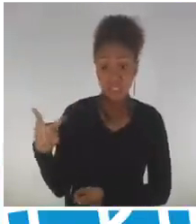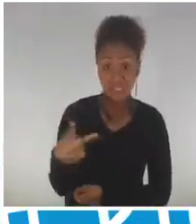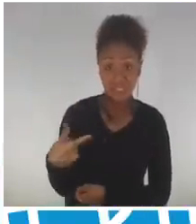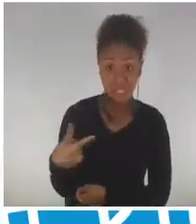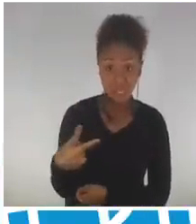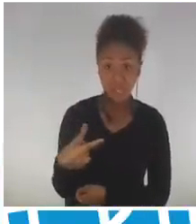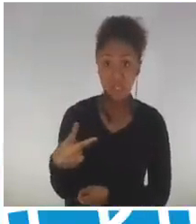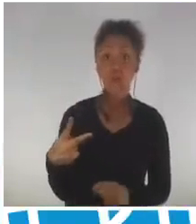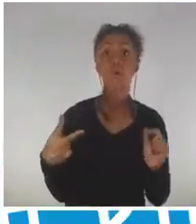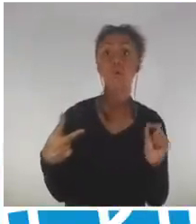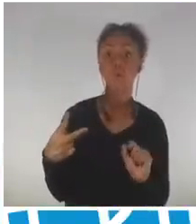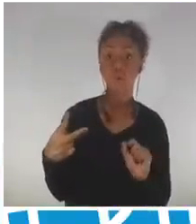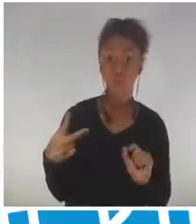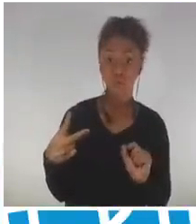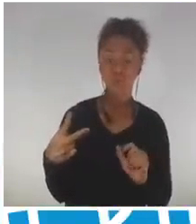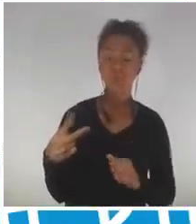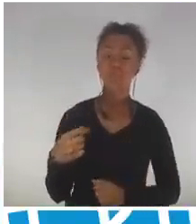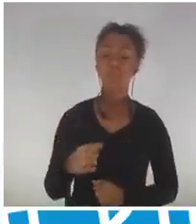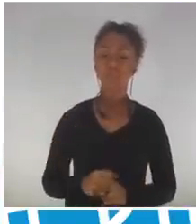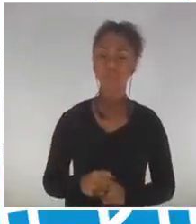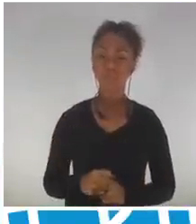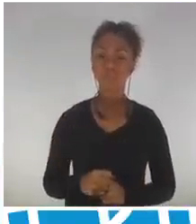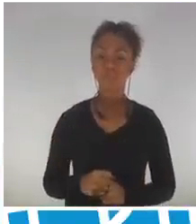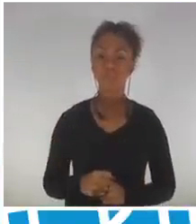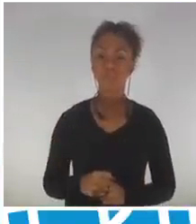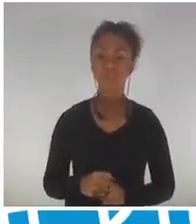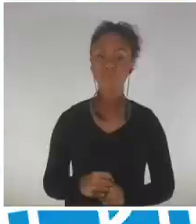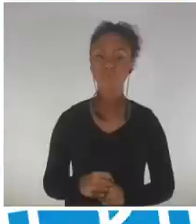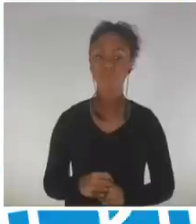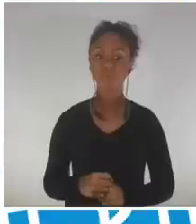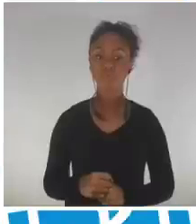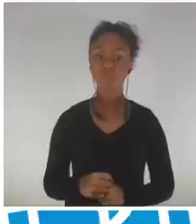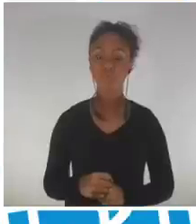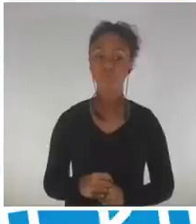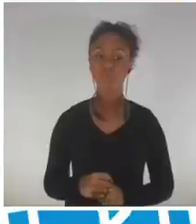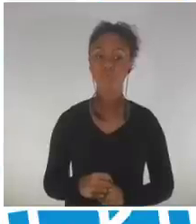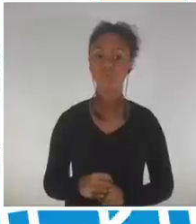você passa a